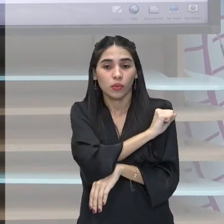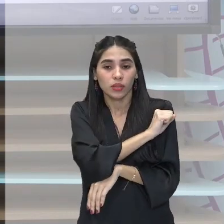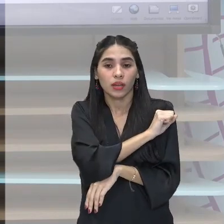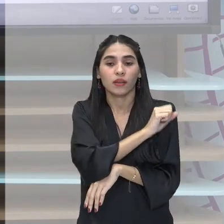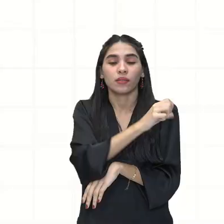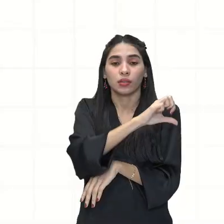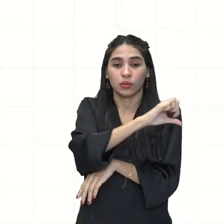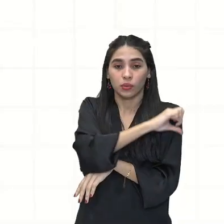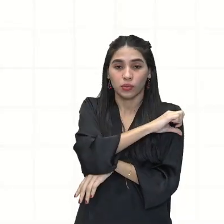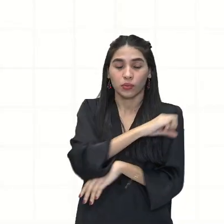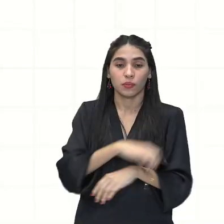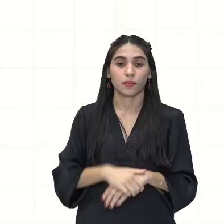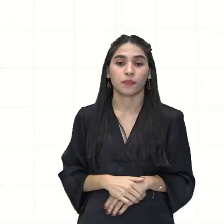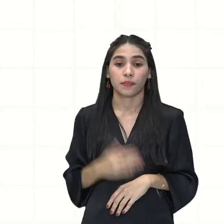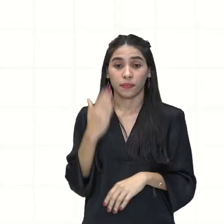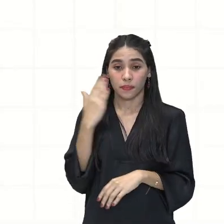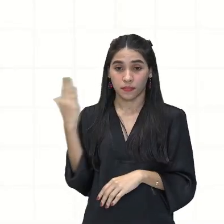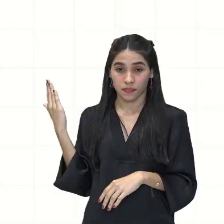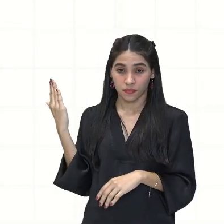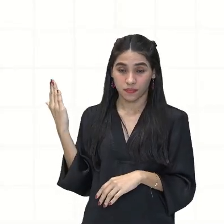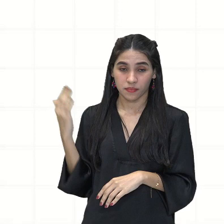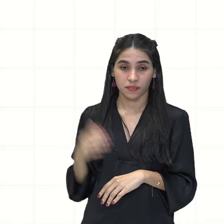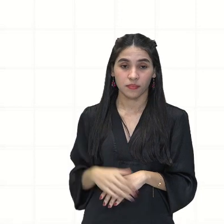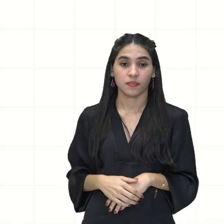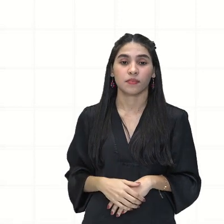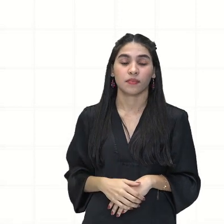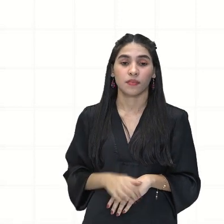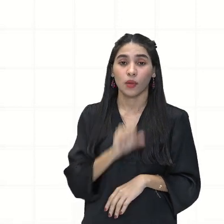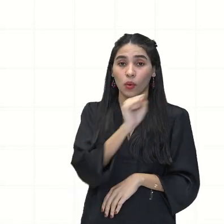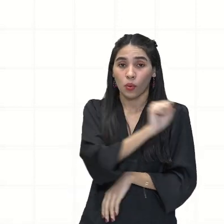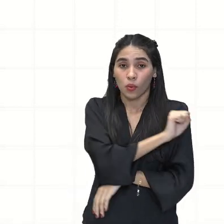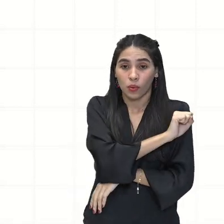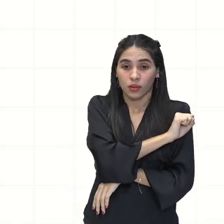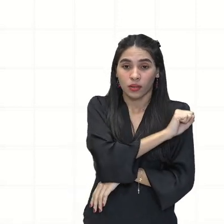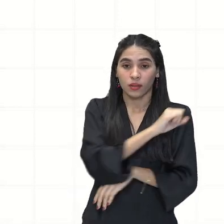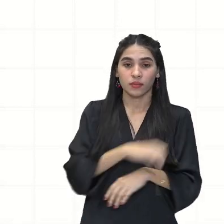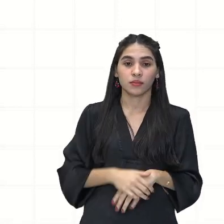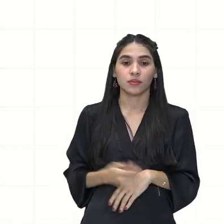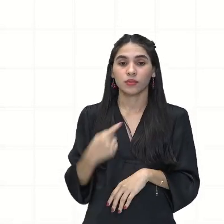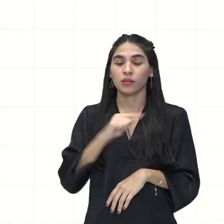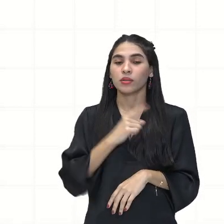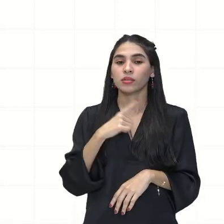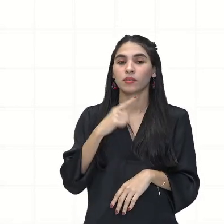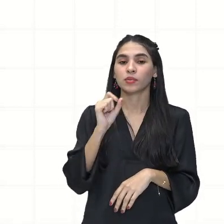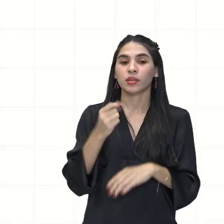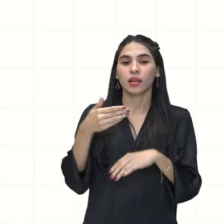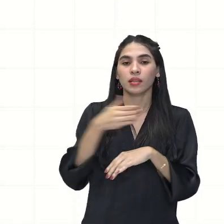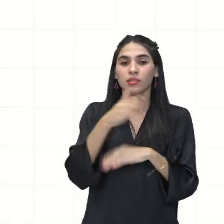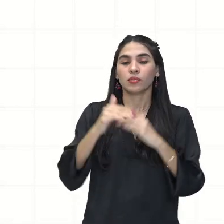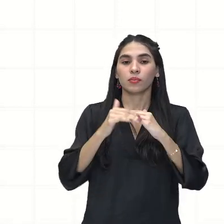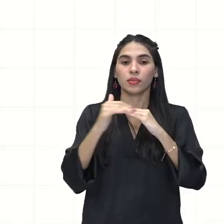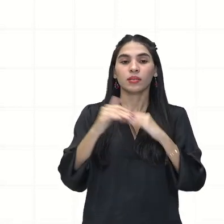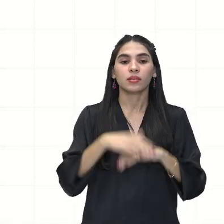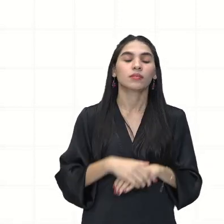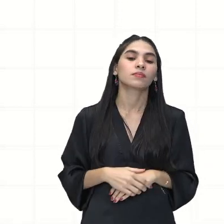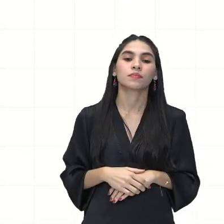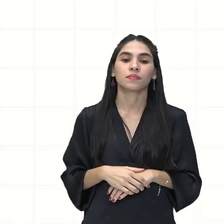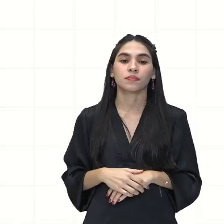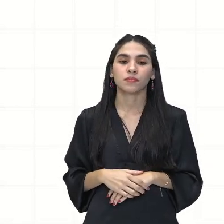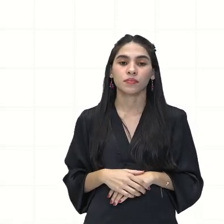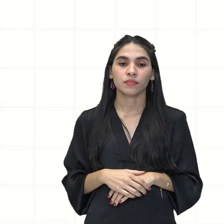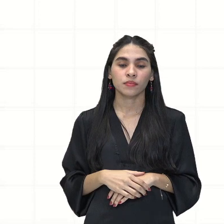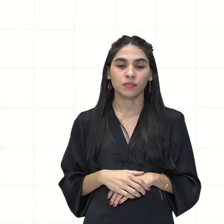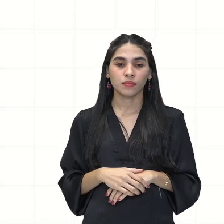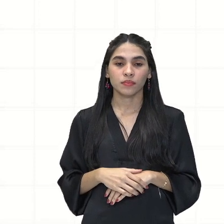do 9º ano. Olha só, então, do 8º ano, né, nós tivemos o nosso desvio padrão de